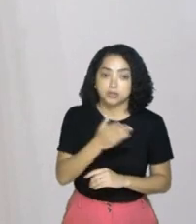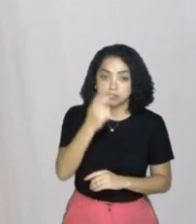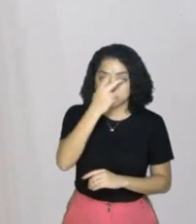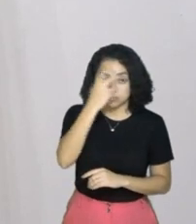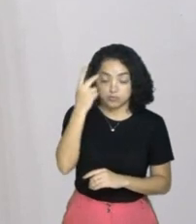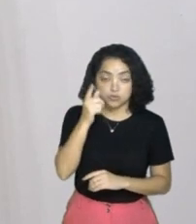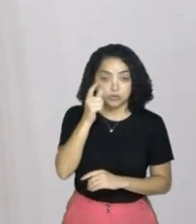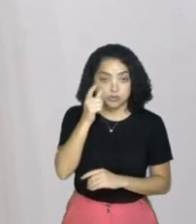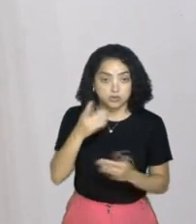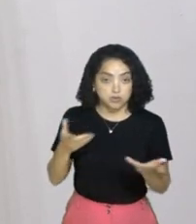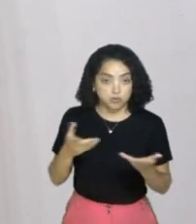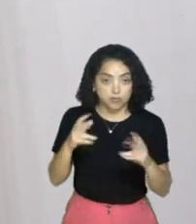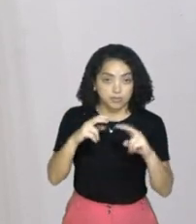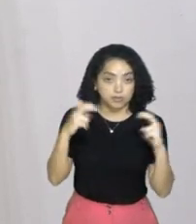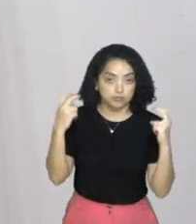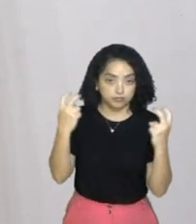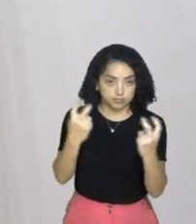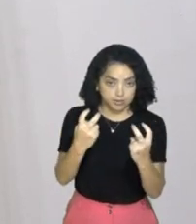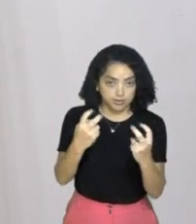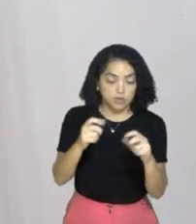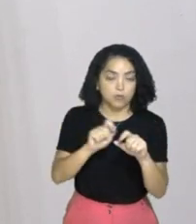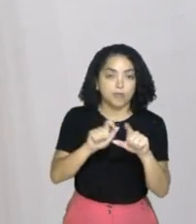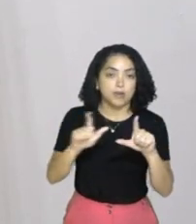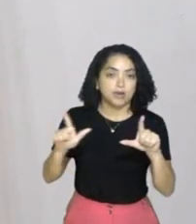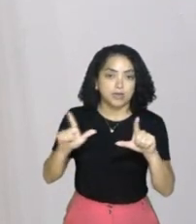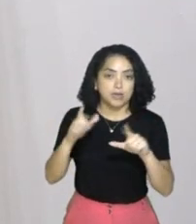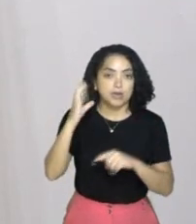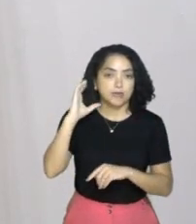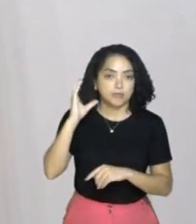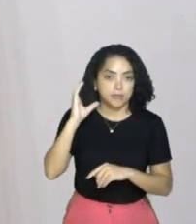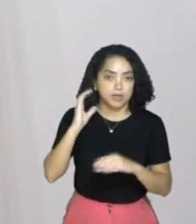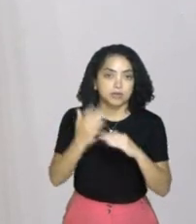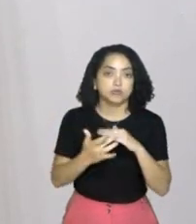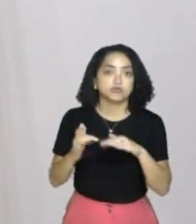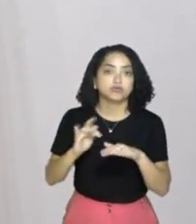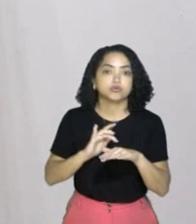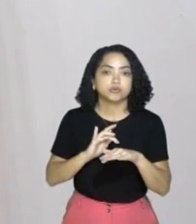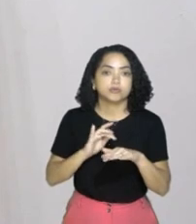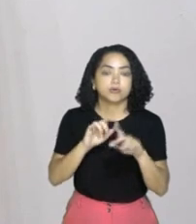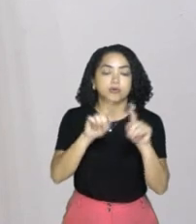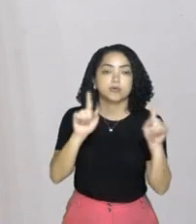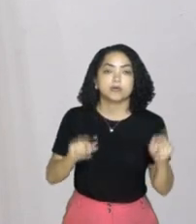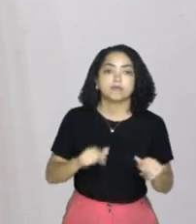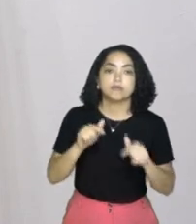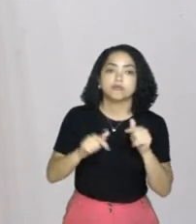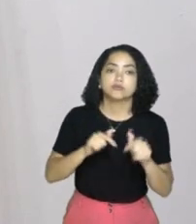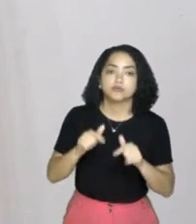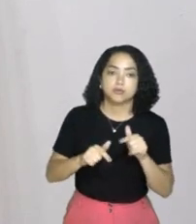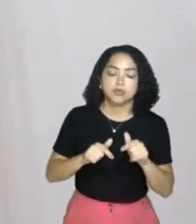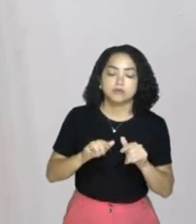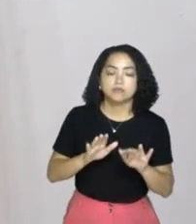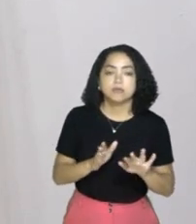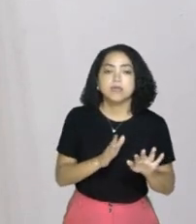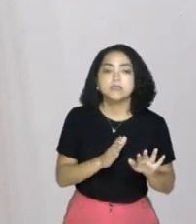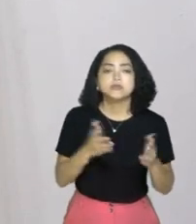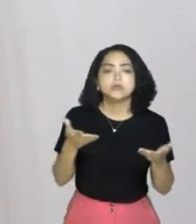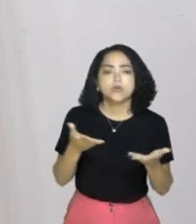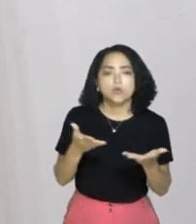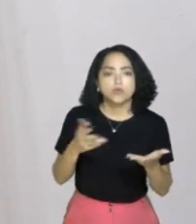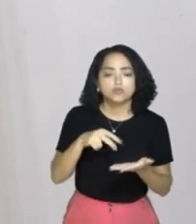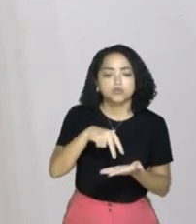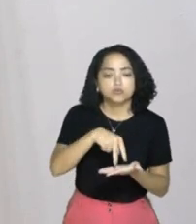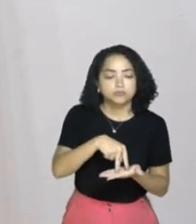acompanham aqui no plenário pela Tv ao rádio canais digitais funcionários seu presidente o que me traz